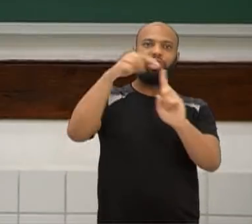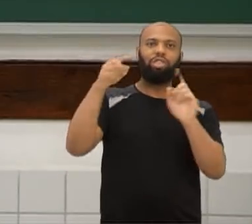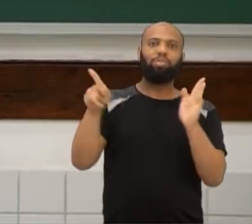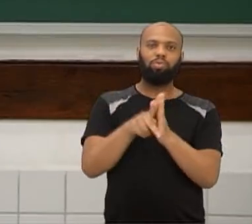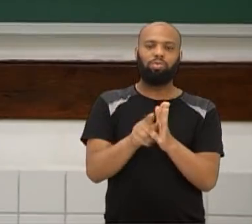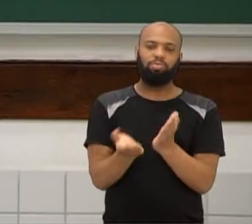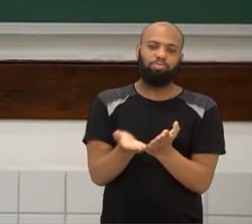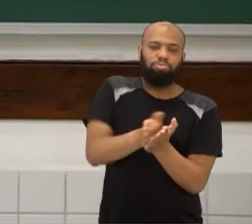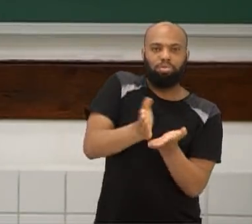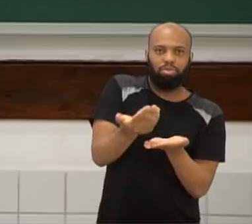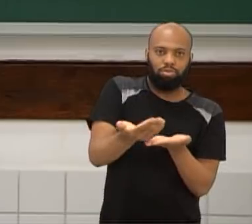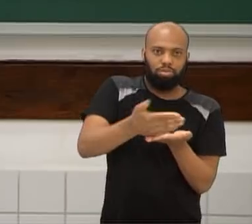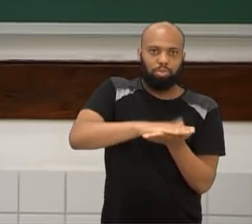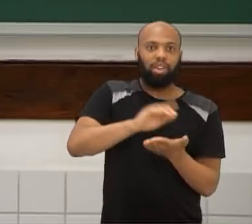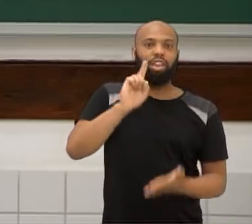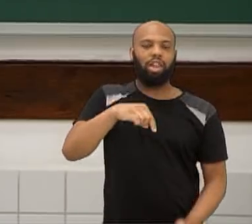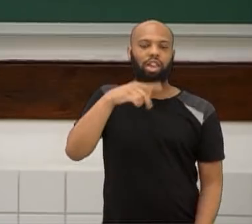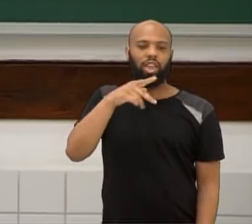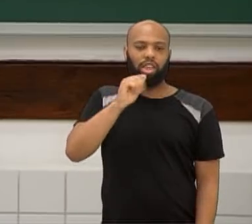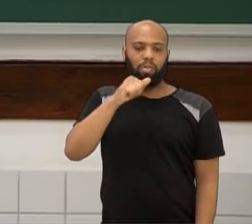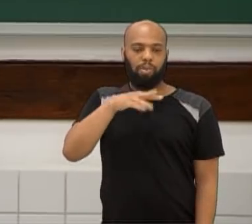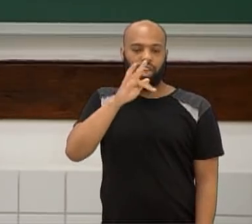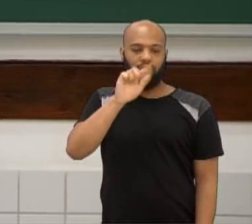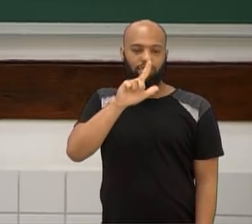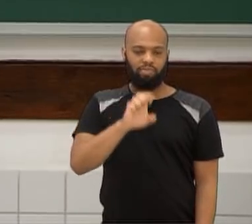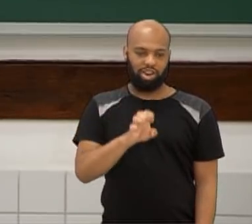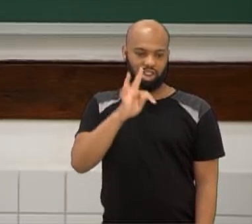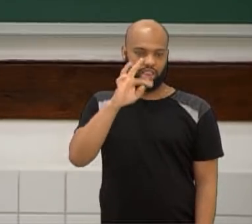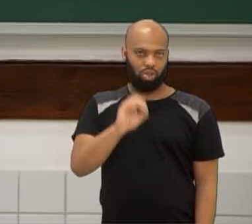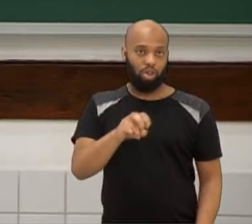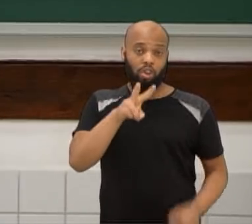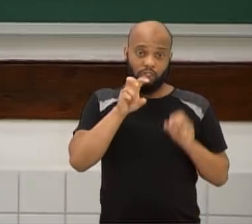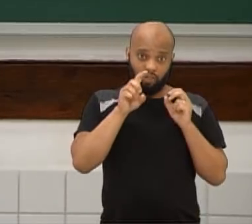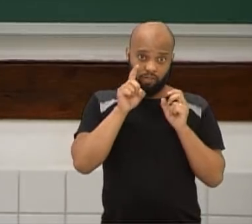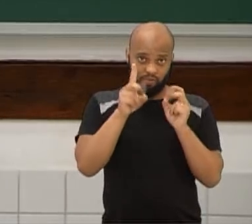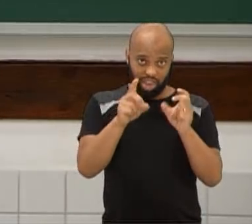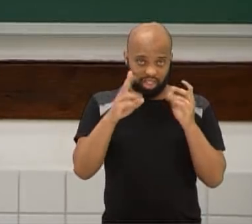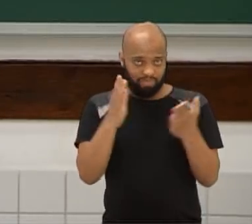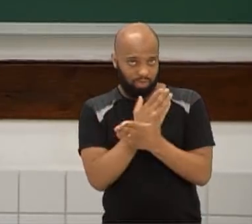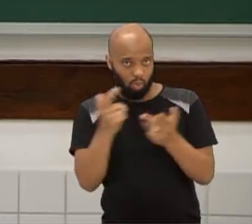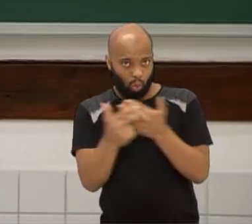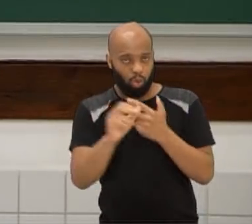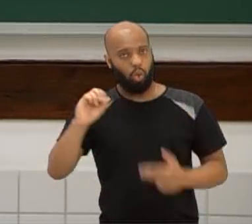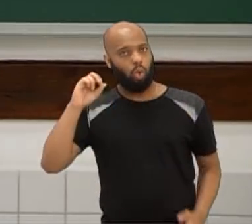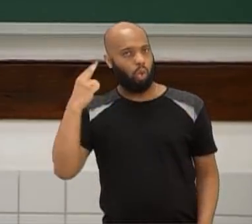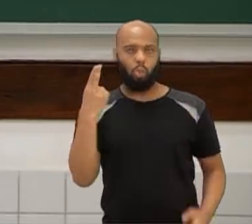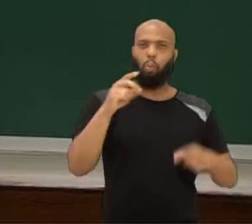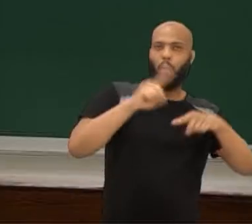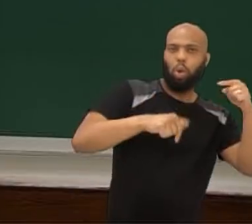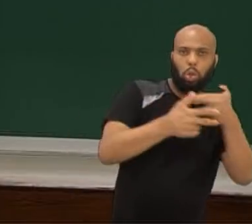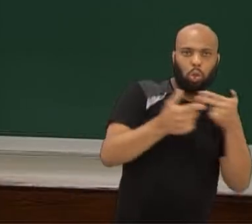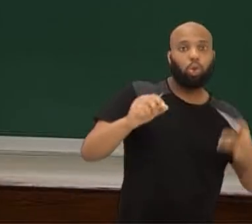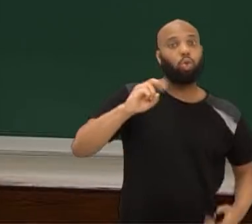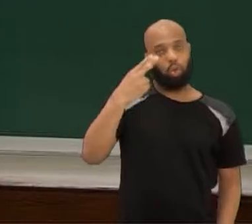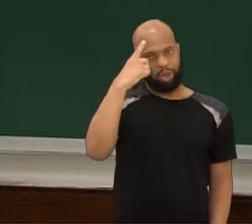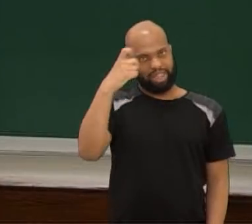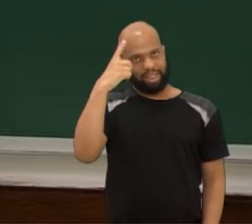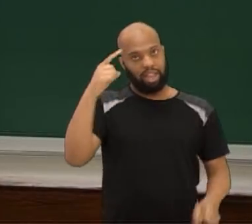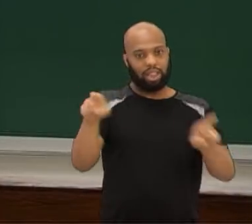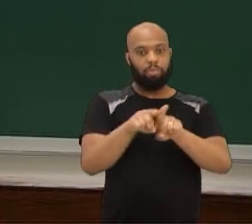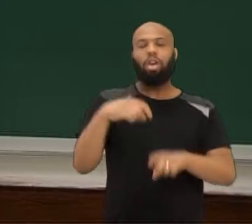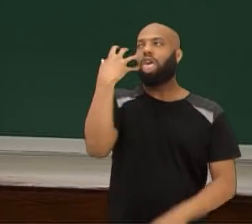intenção. Ele vai, assim, vender ou um produto ou uma ideia e a intenção dele é esse